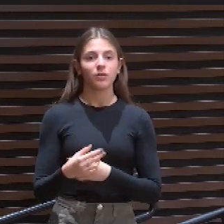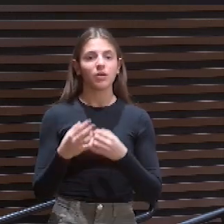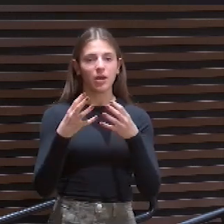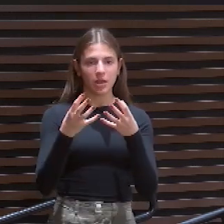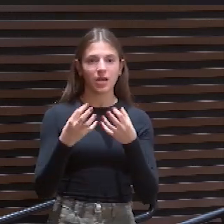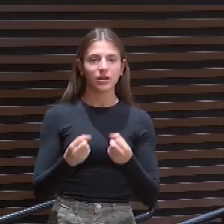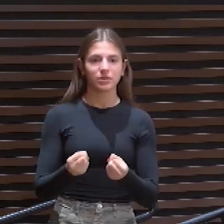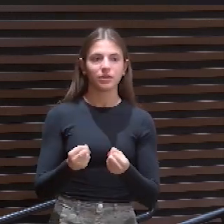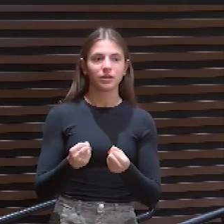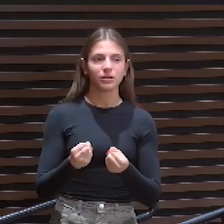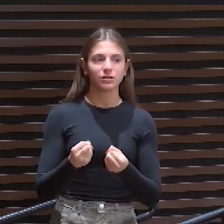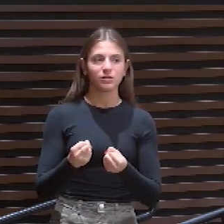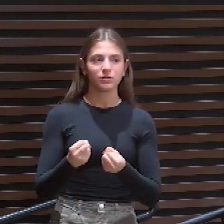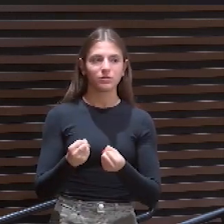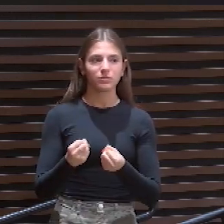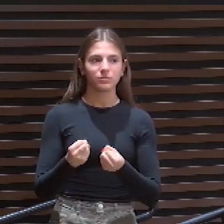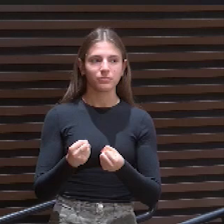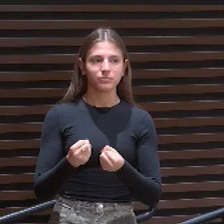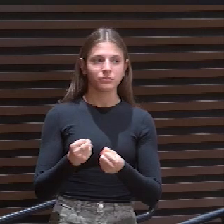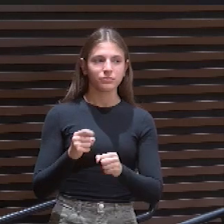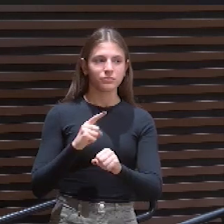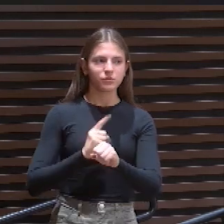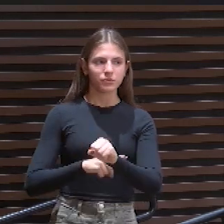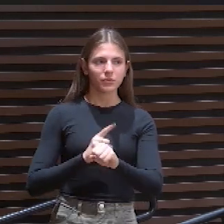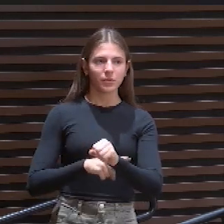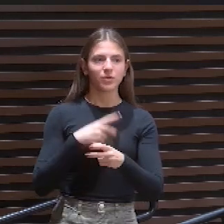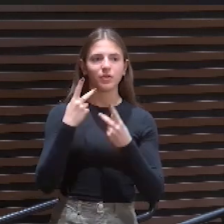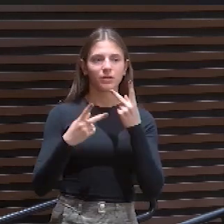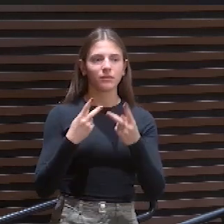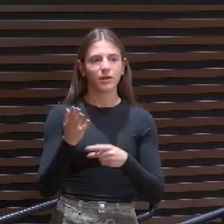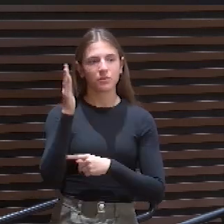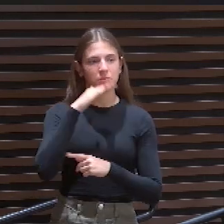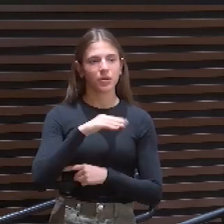aos calcanhares quando falo mal do outro.